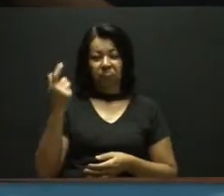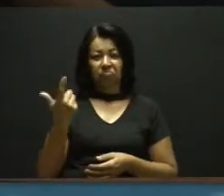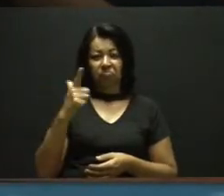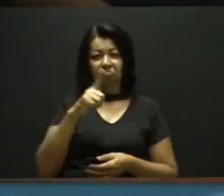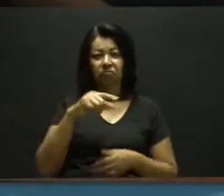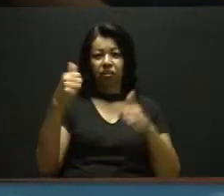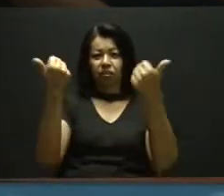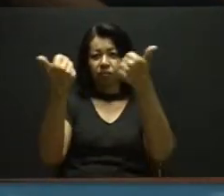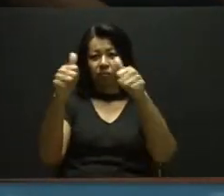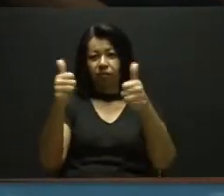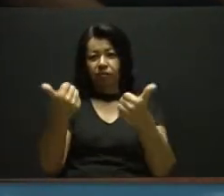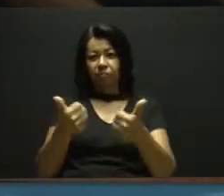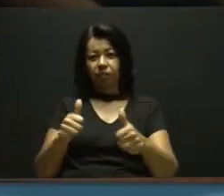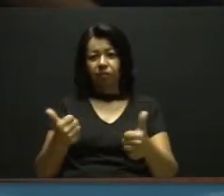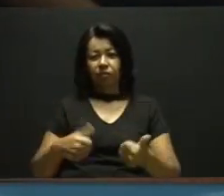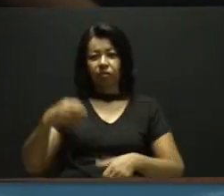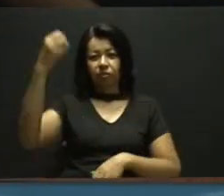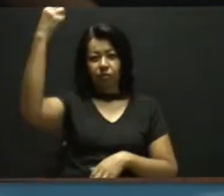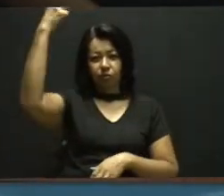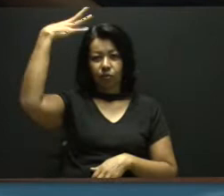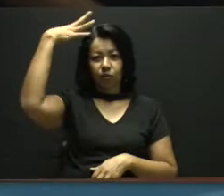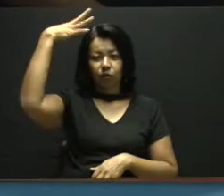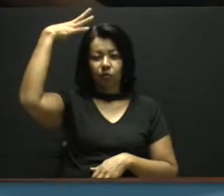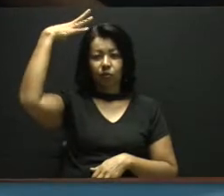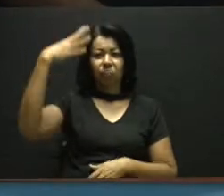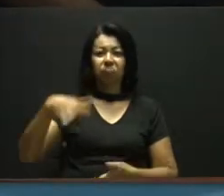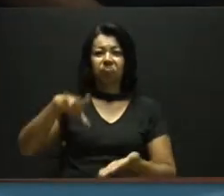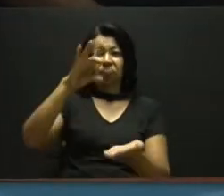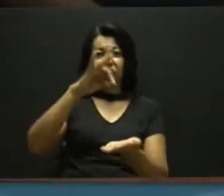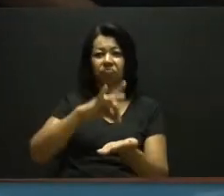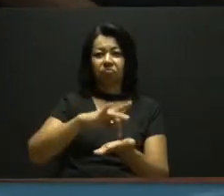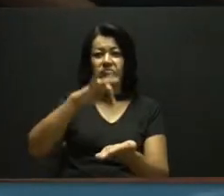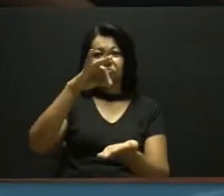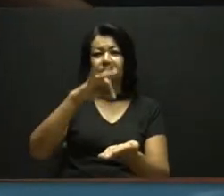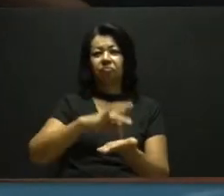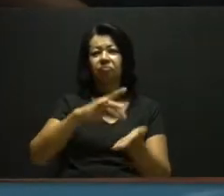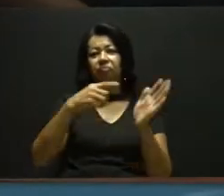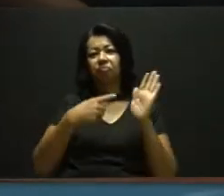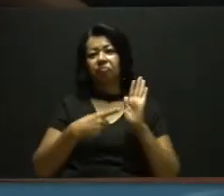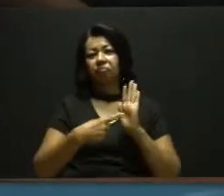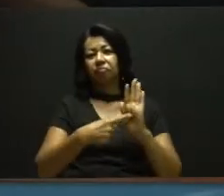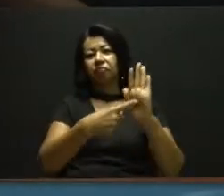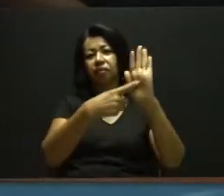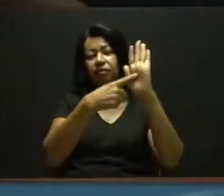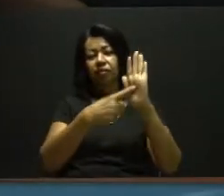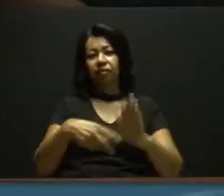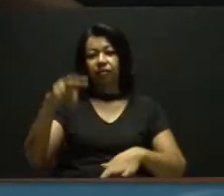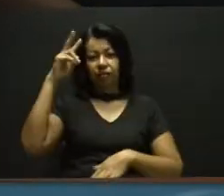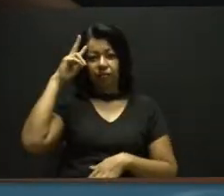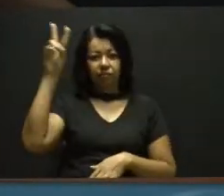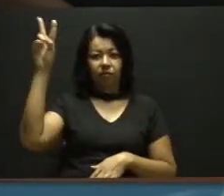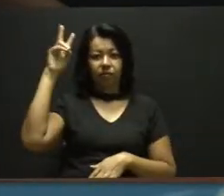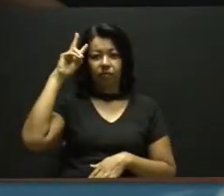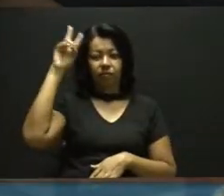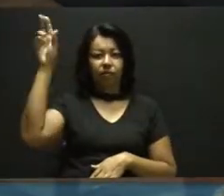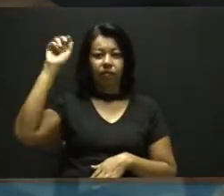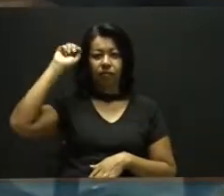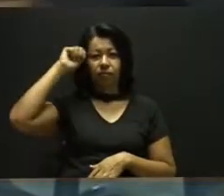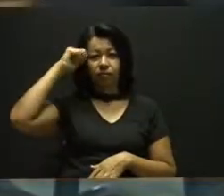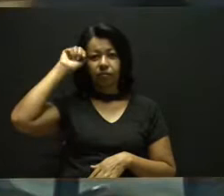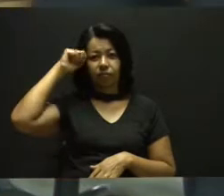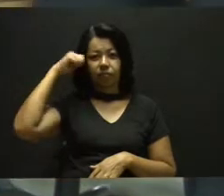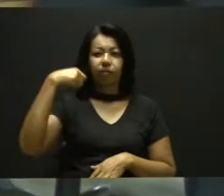é uma imagem de luz quem é verdade a história do